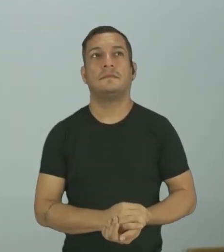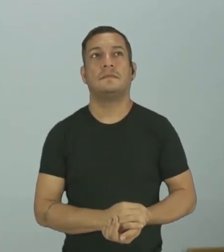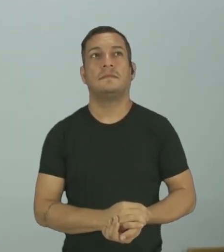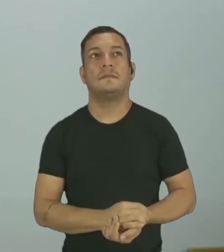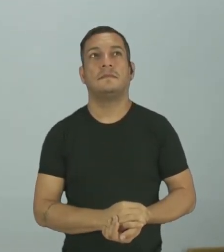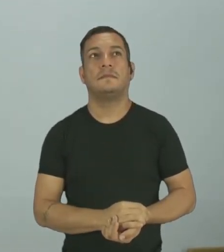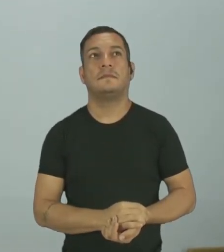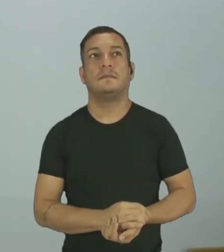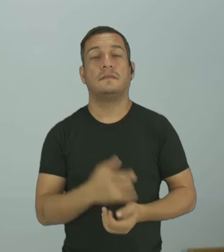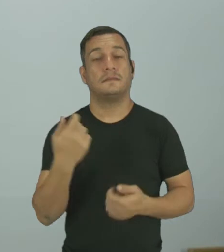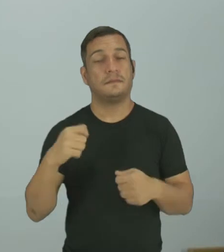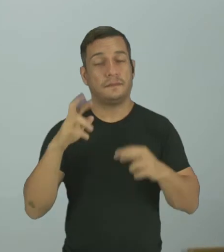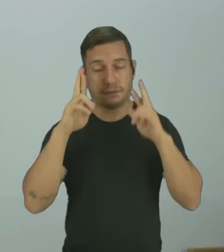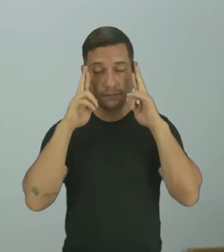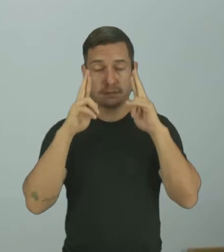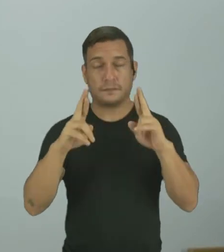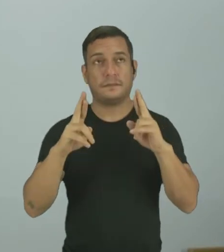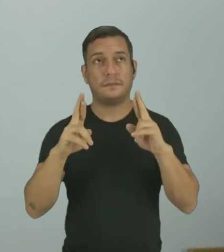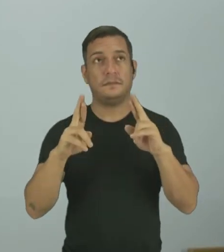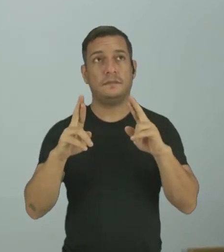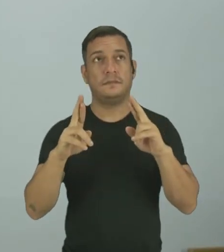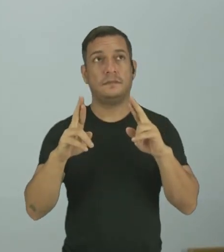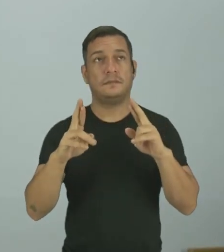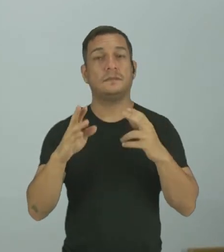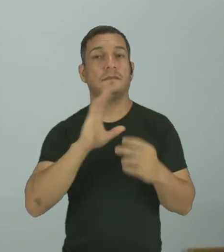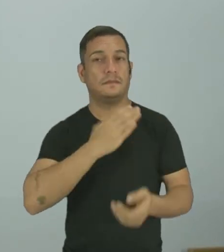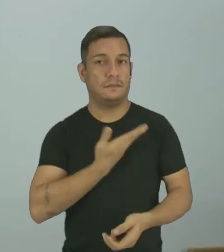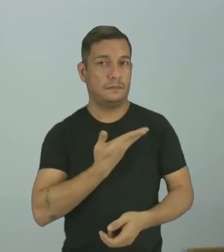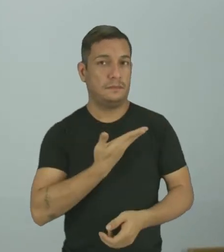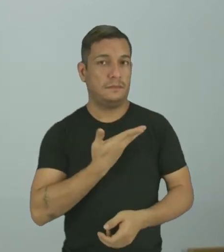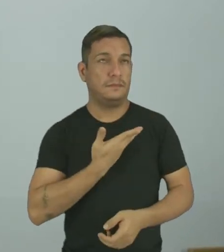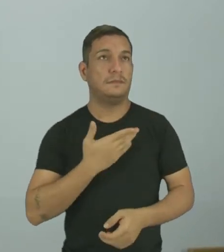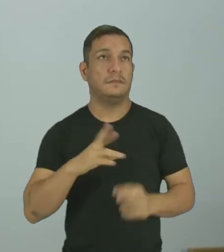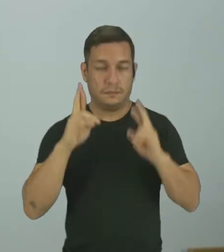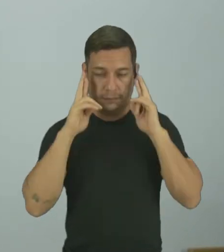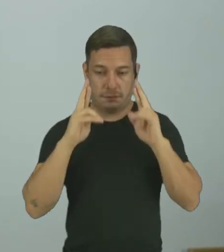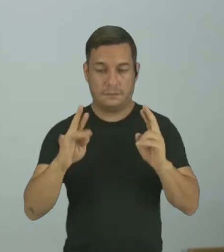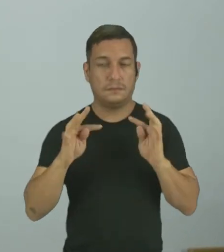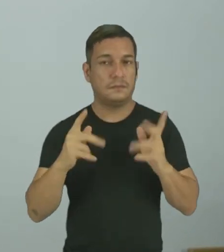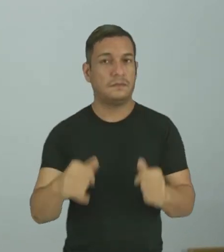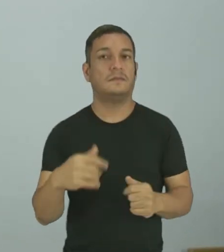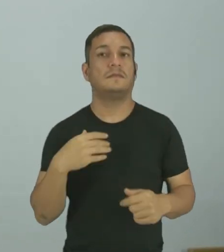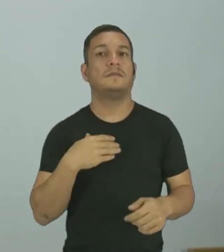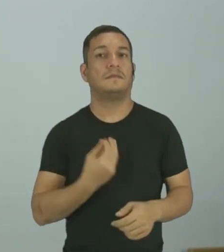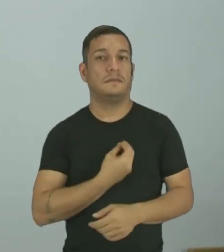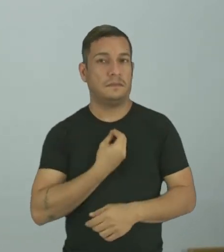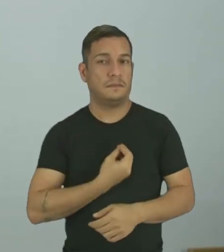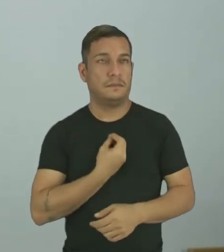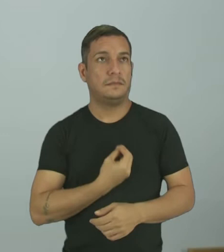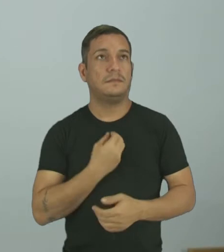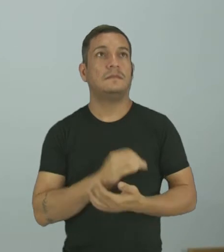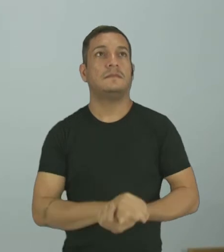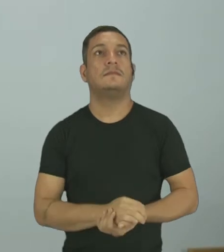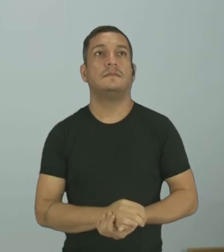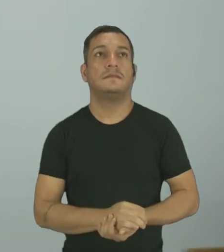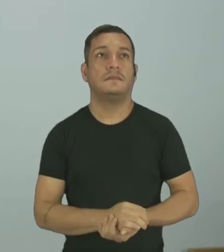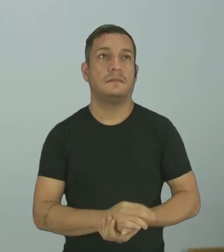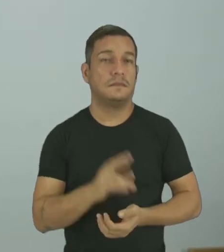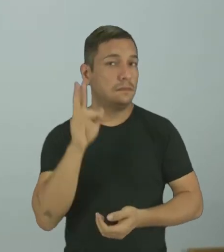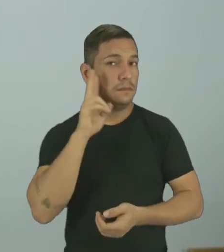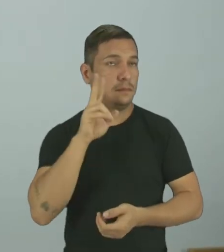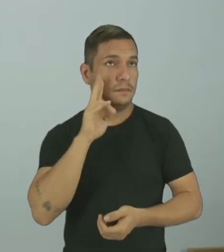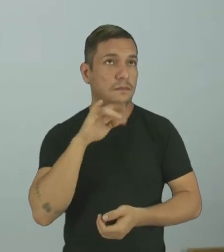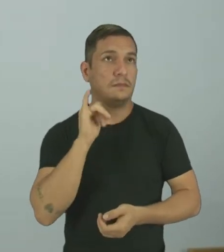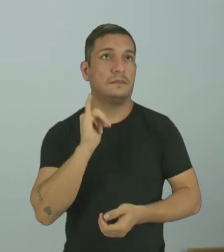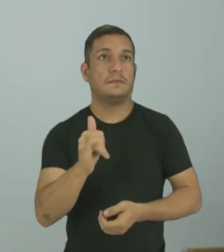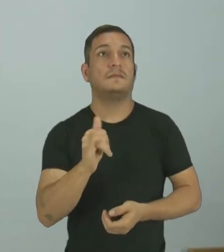Nós devemos respeitar os nossos amigos, respeitar todos que estão à nossa volta. Lembram que eu falei